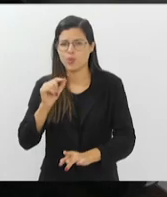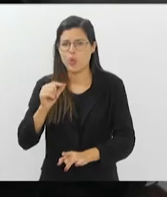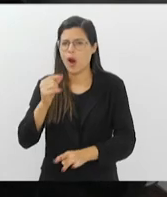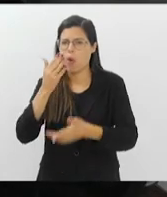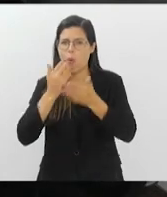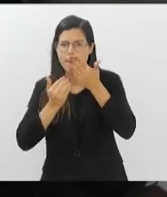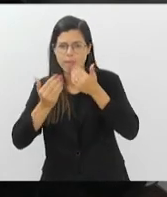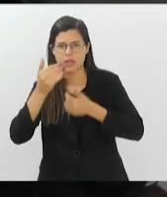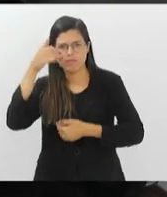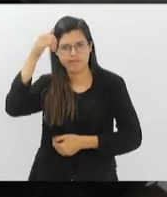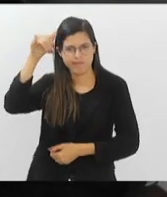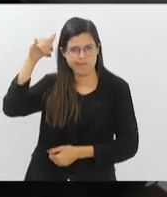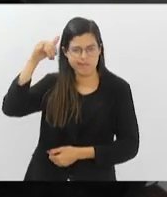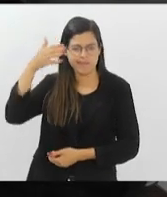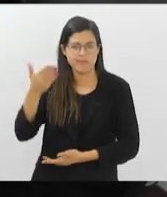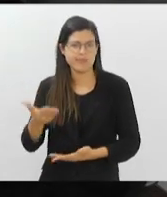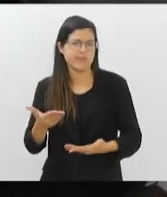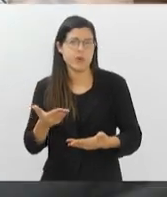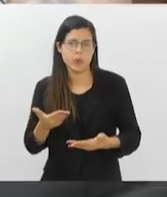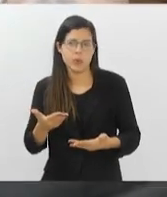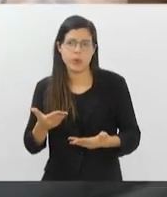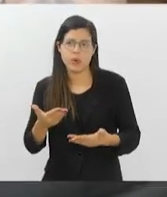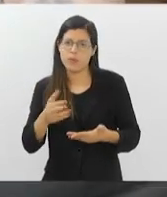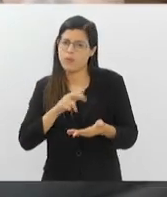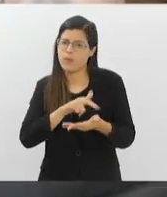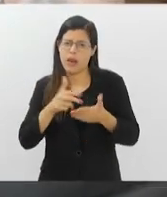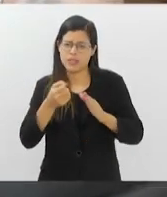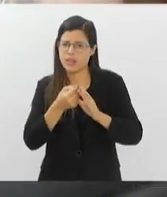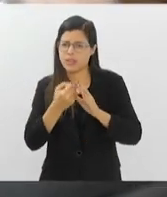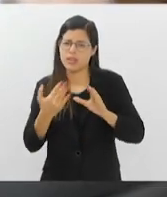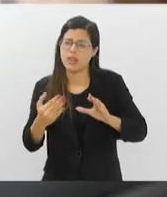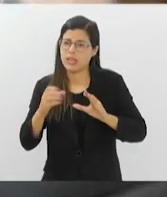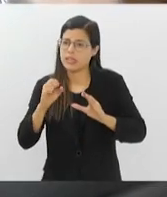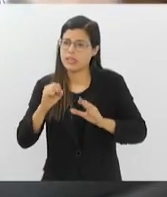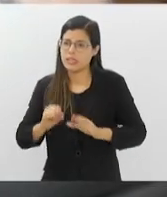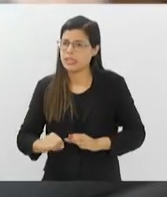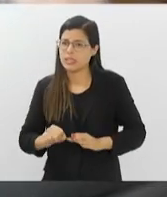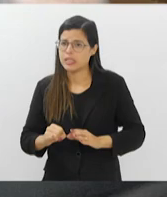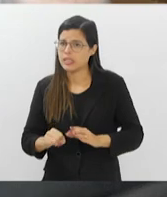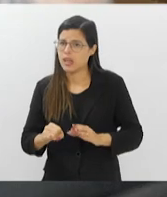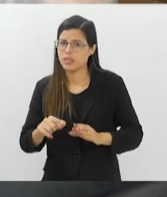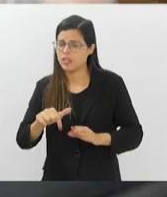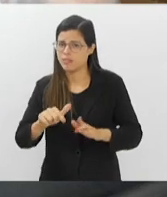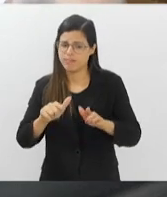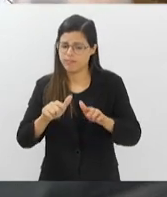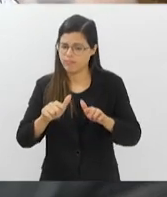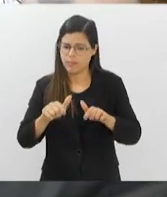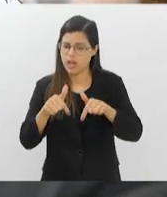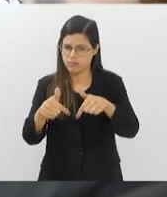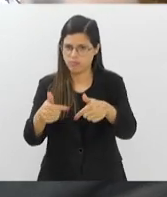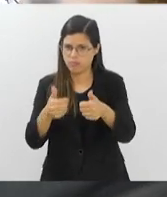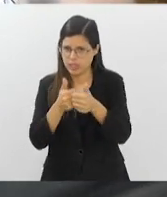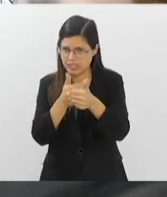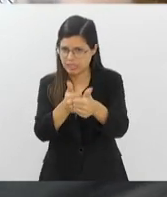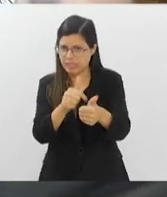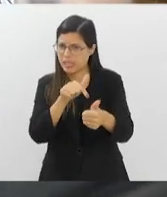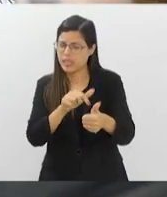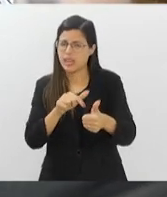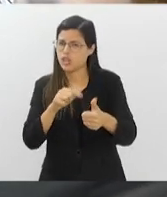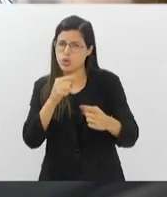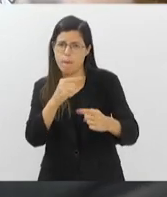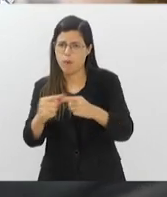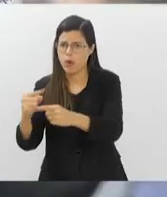diversos aspectos. Então, se a gente for por essa linha, a gente pode proibir. Né? Eu outro dia vi uma